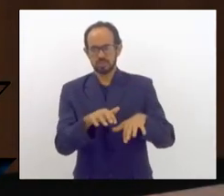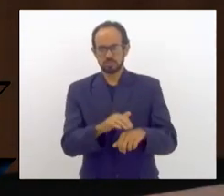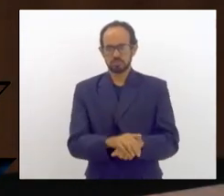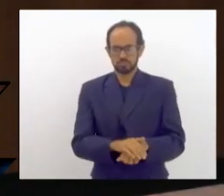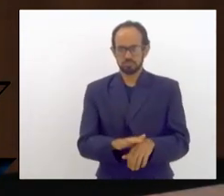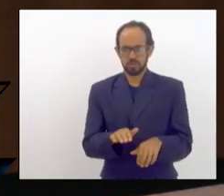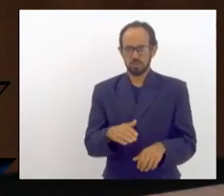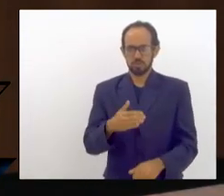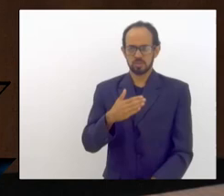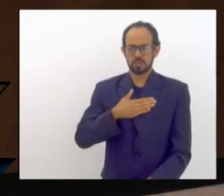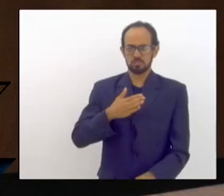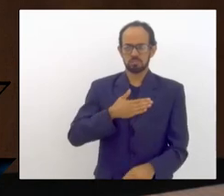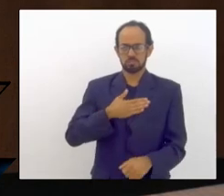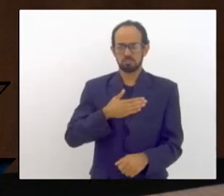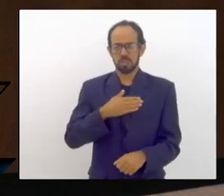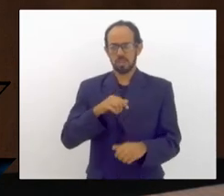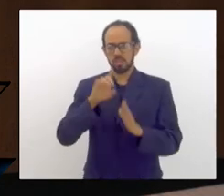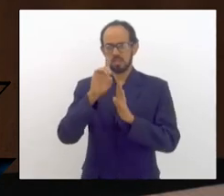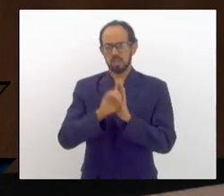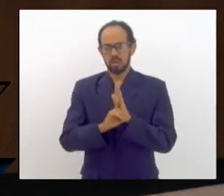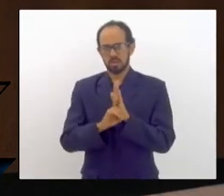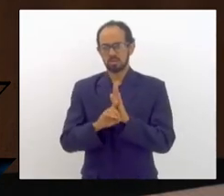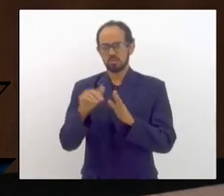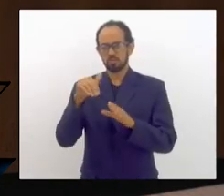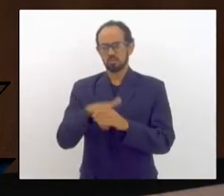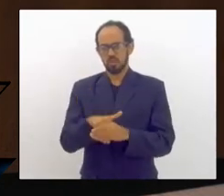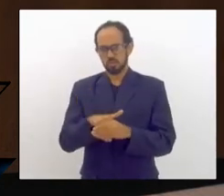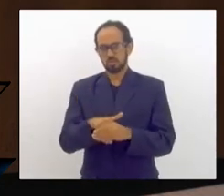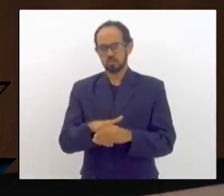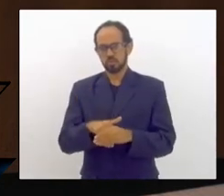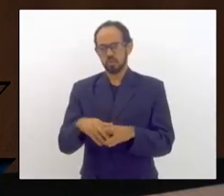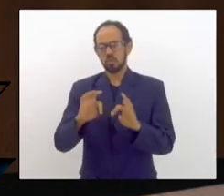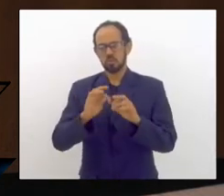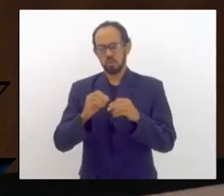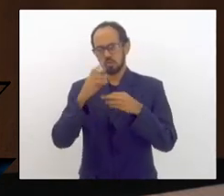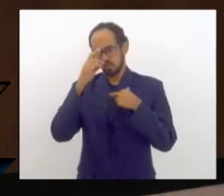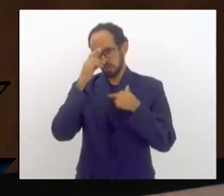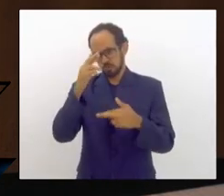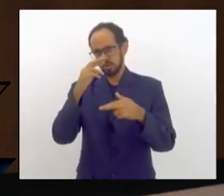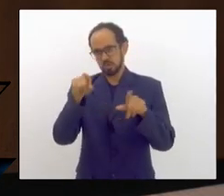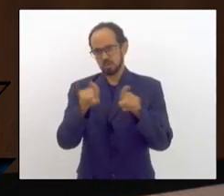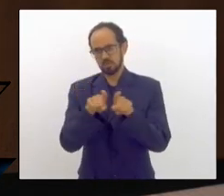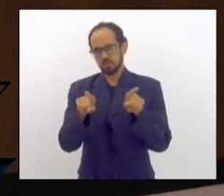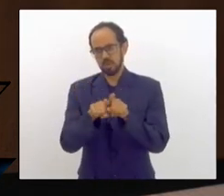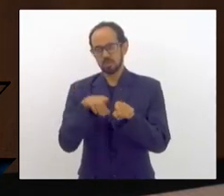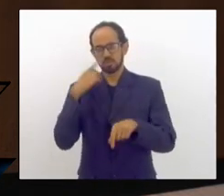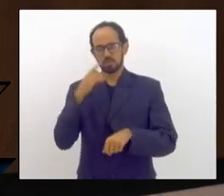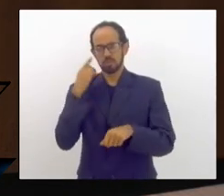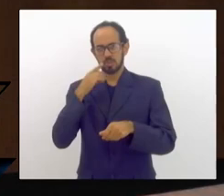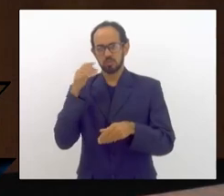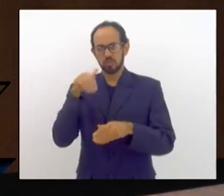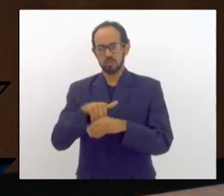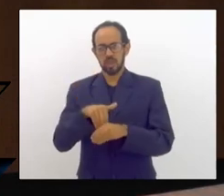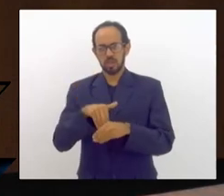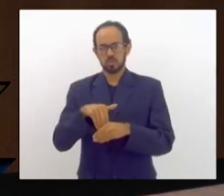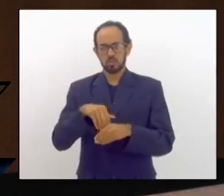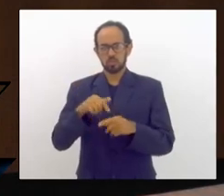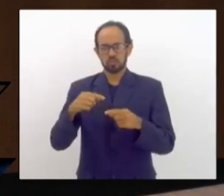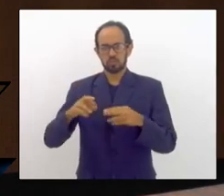vai a minha declaração de voto, já com todo respeito também aos deputados que votaram o contrário. Então, o meu voto é